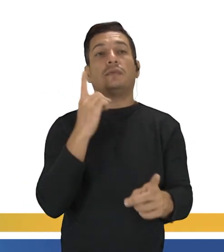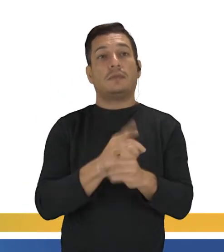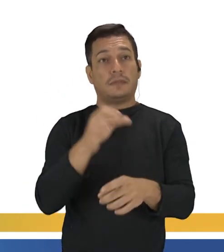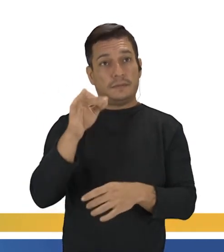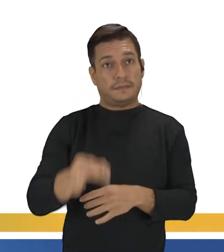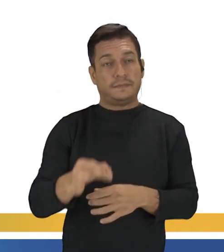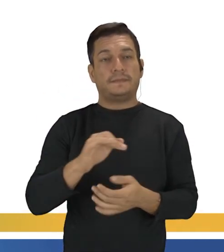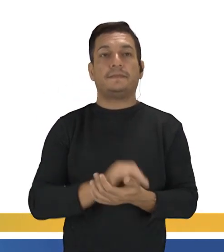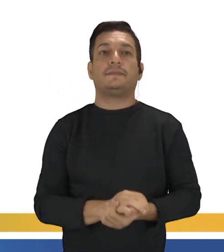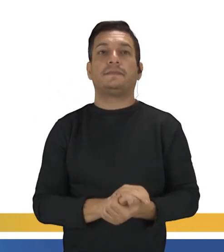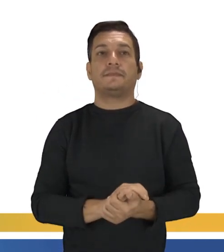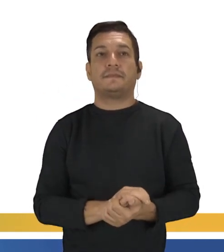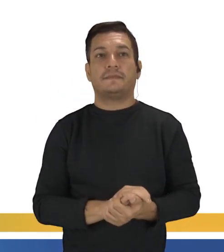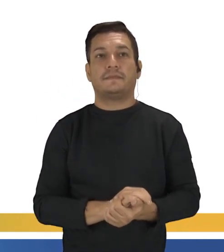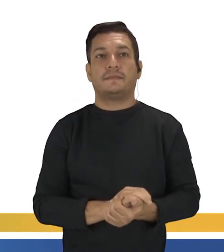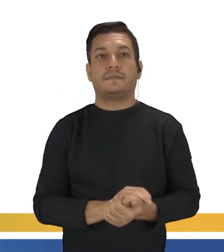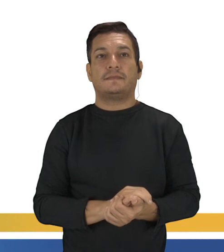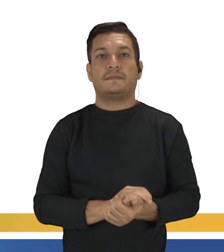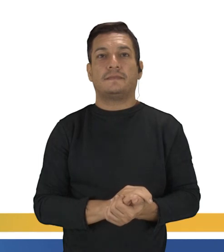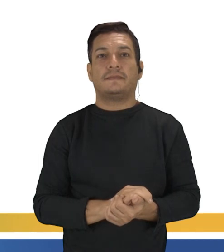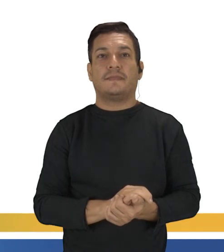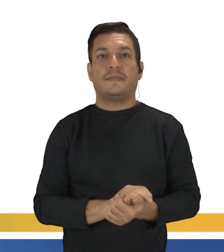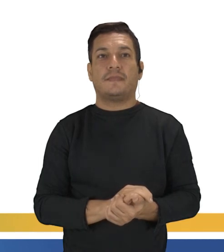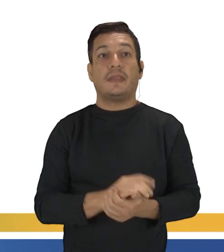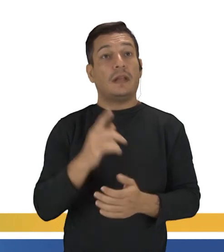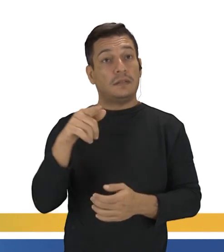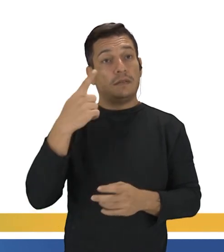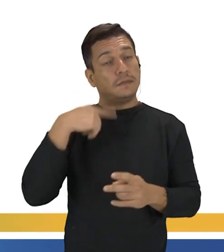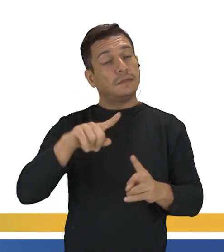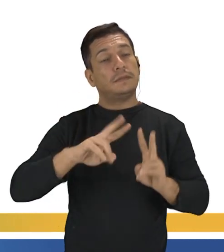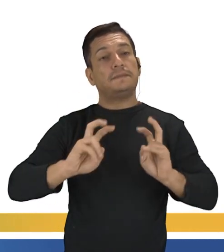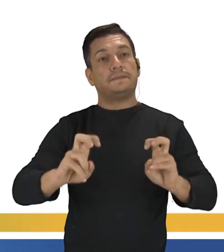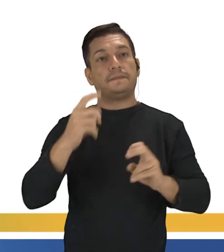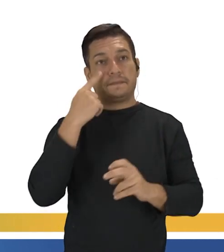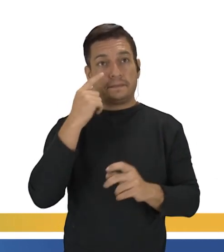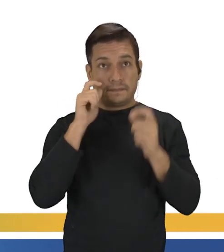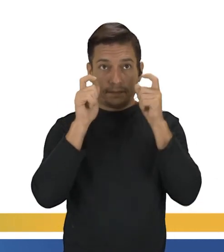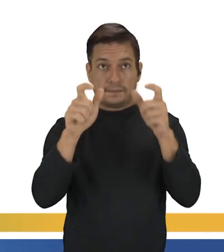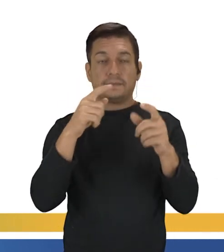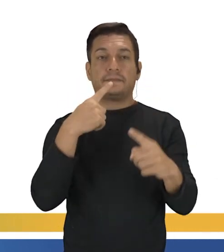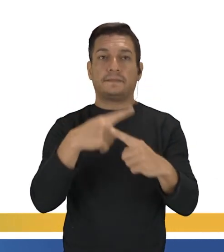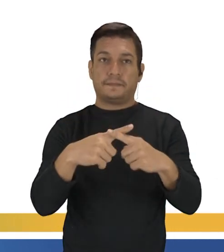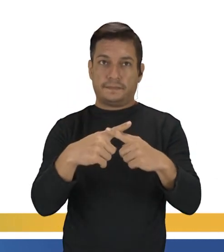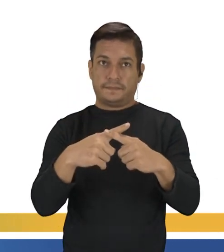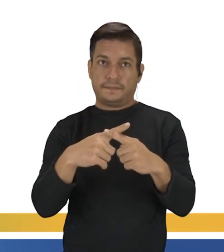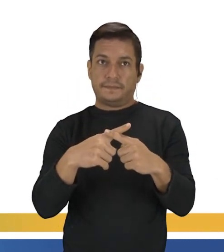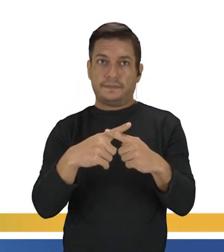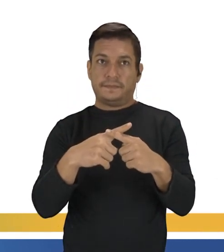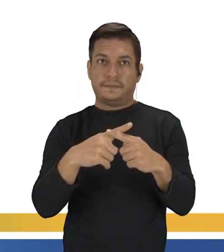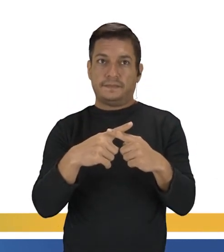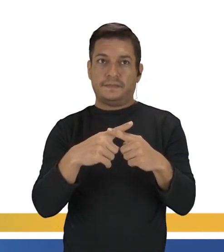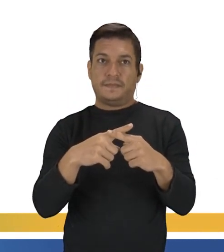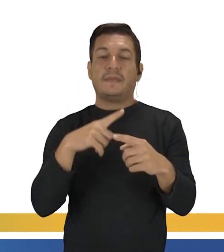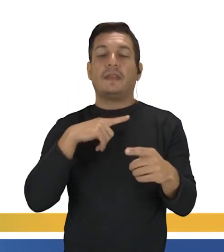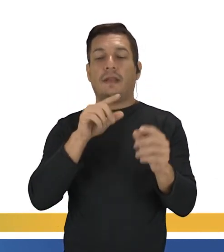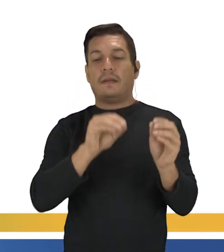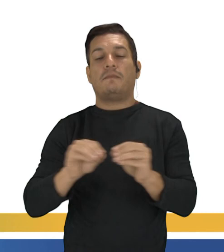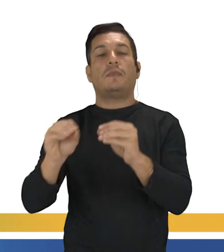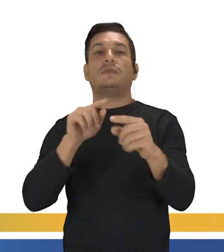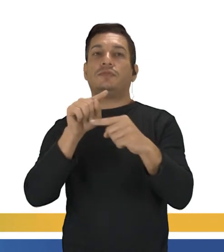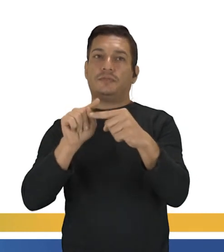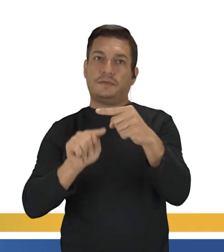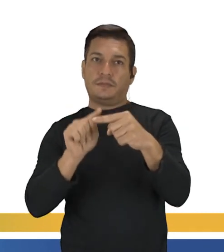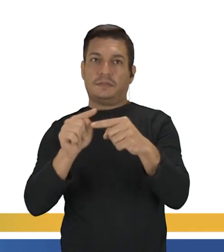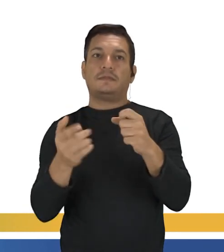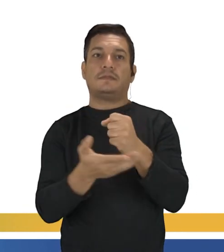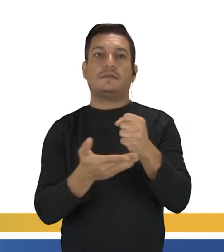Correto? O raio é o que a gente vai atrás. Então, é só você prestar atenção aqui, ó. Multiplicou, passa dividindo, e